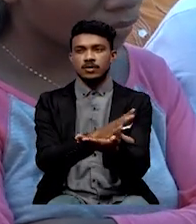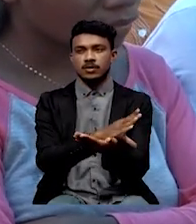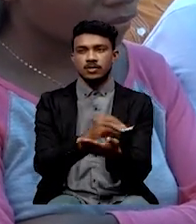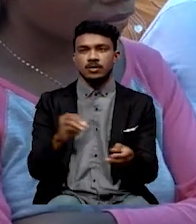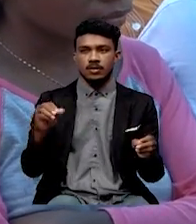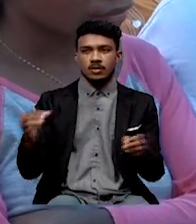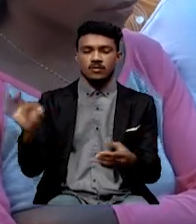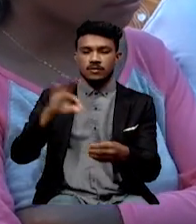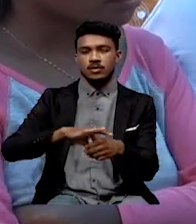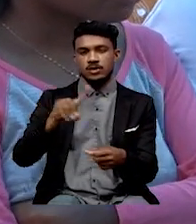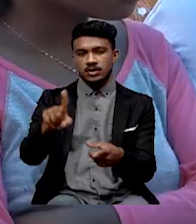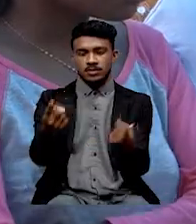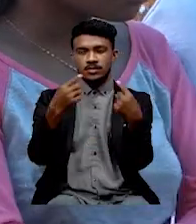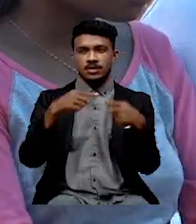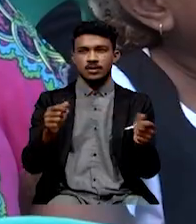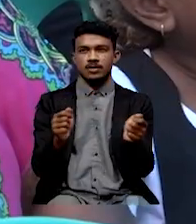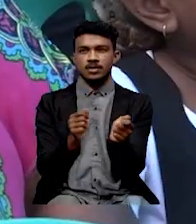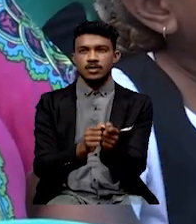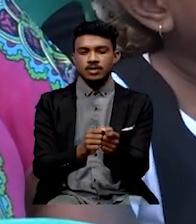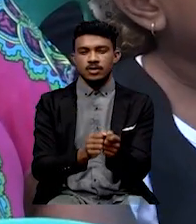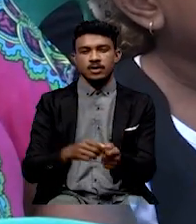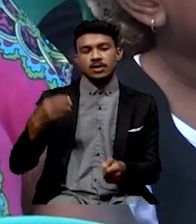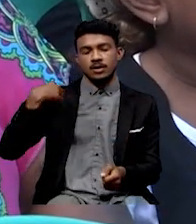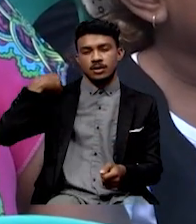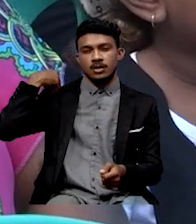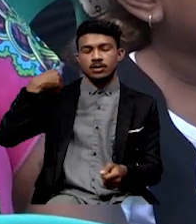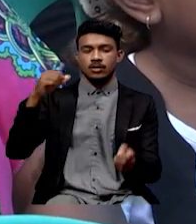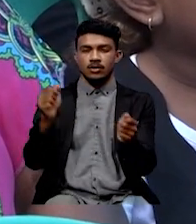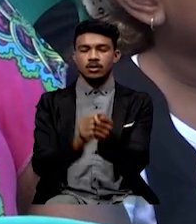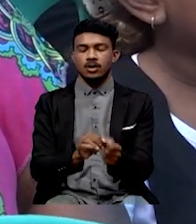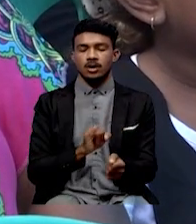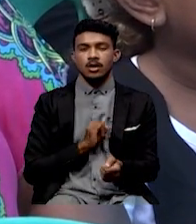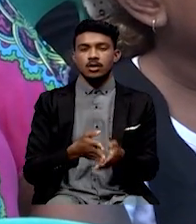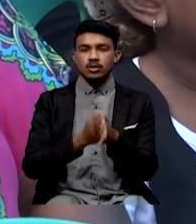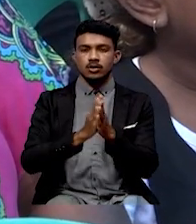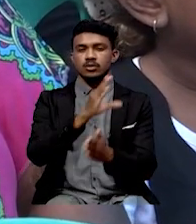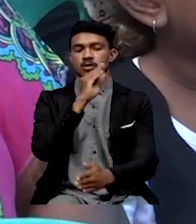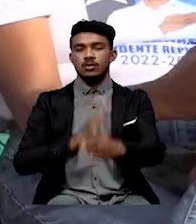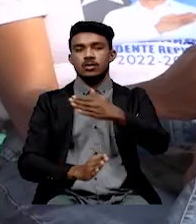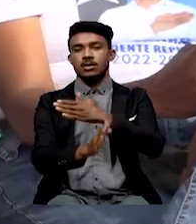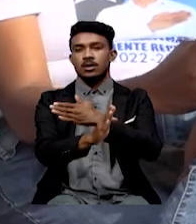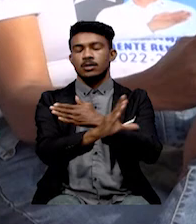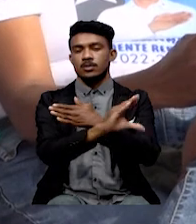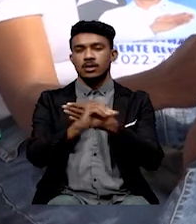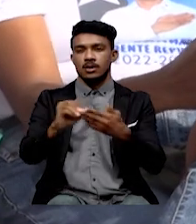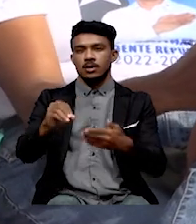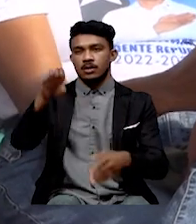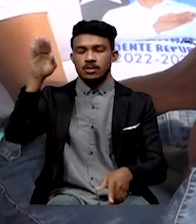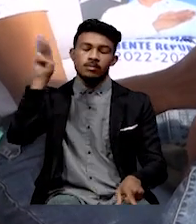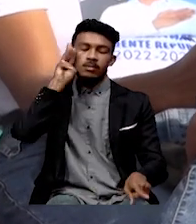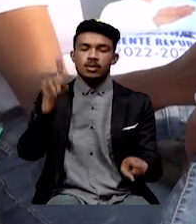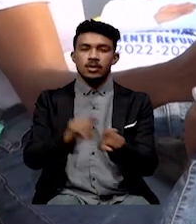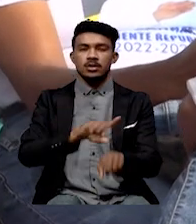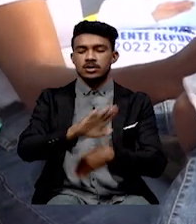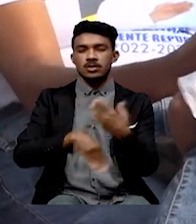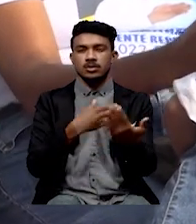se da sem maitá. Neve, foi minha candidato ao buso ao atraigar ba companheiro sira, mawali sira, camarada sira,